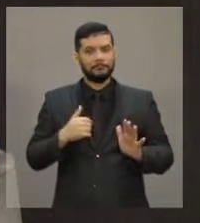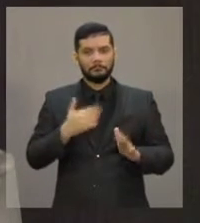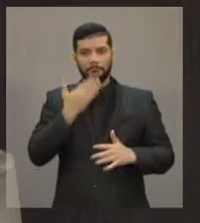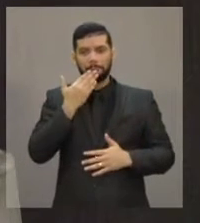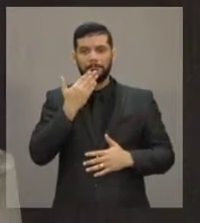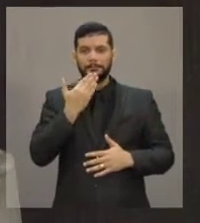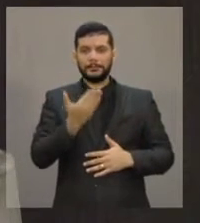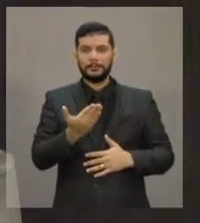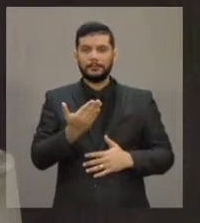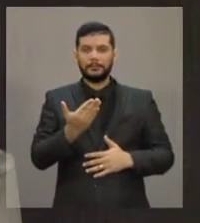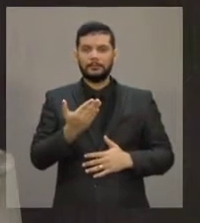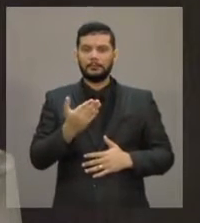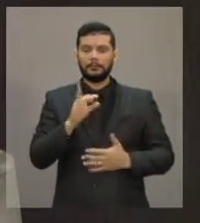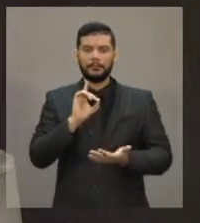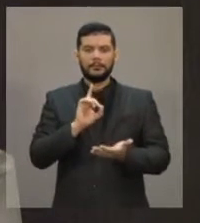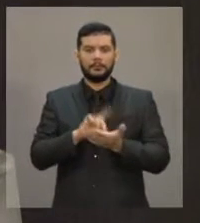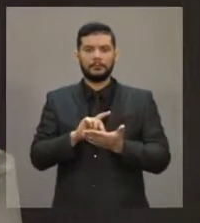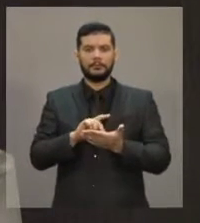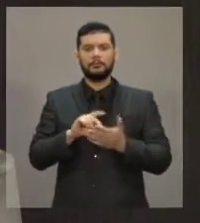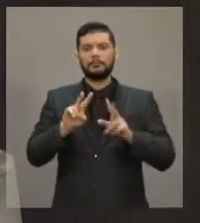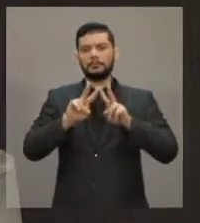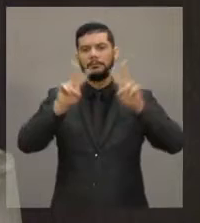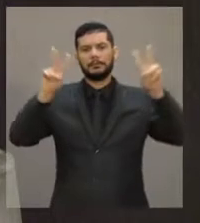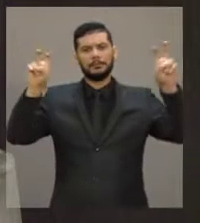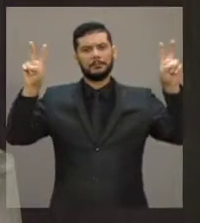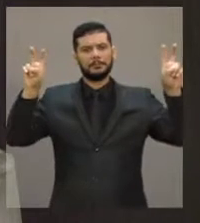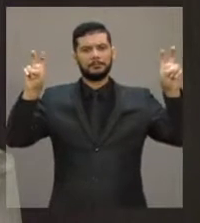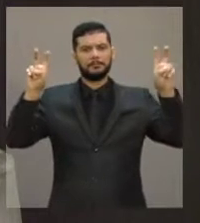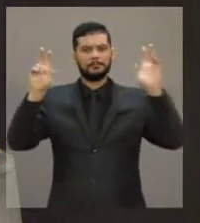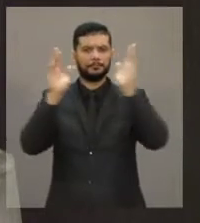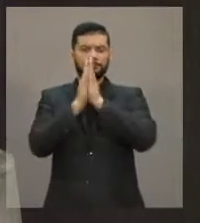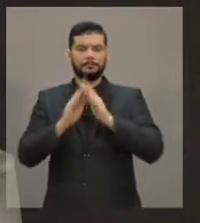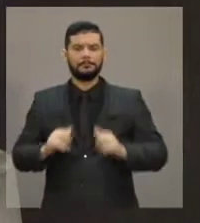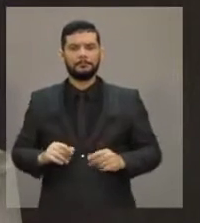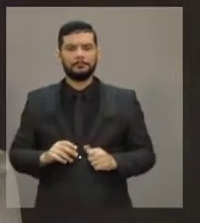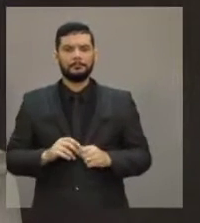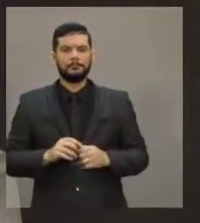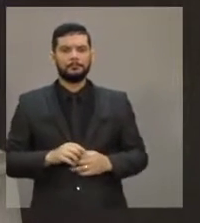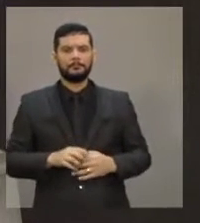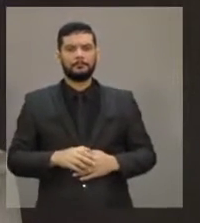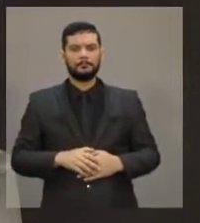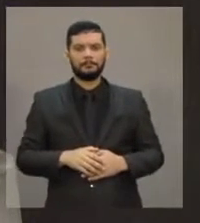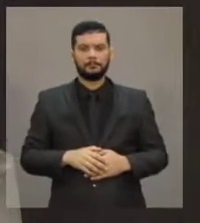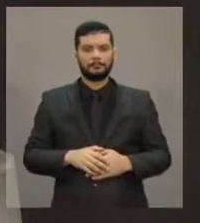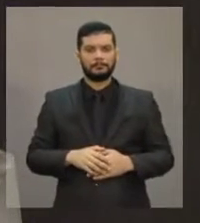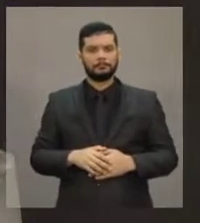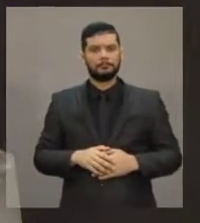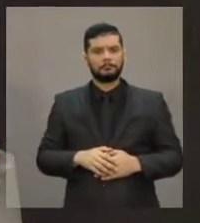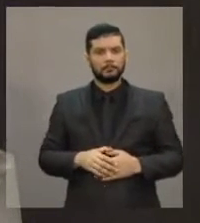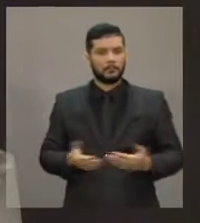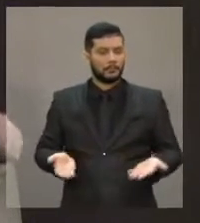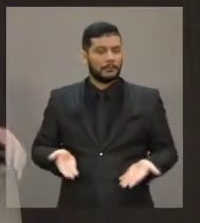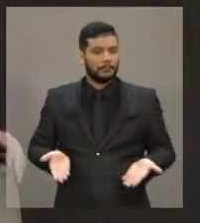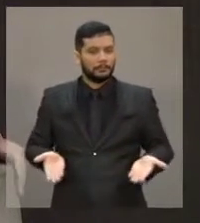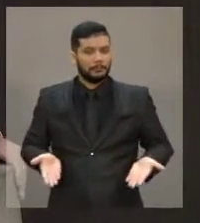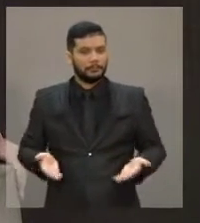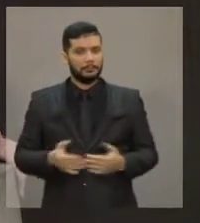deputadas, eu queria enfrentar alguns temas que estão colocados aqui nas sessões, inclusive na sessão de